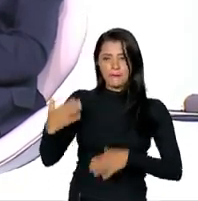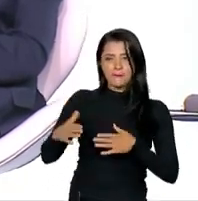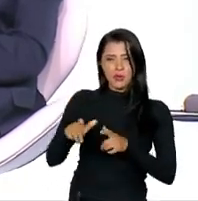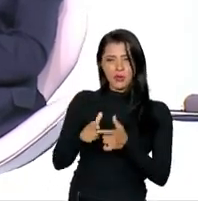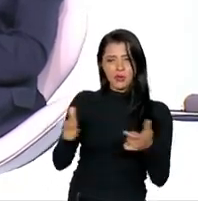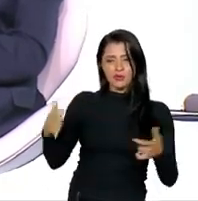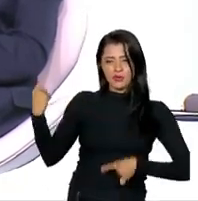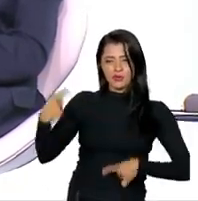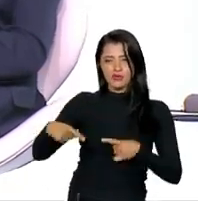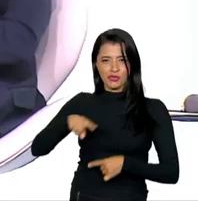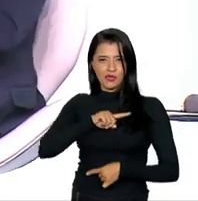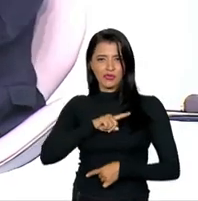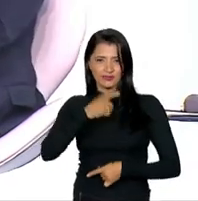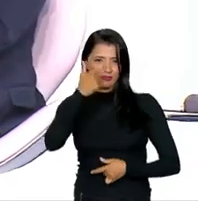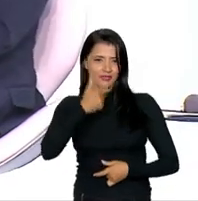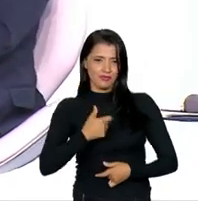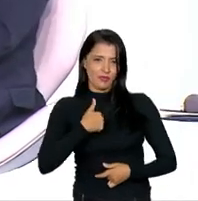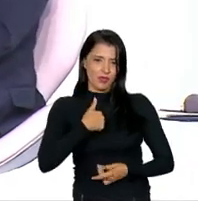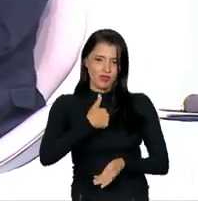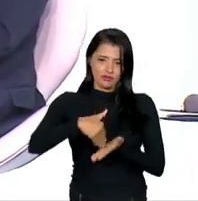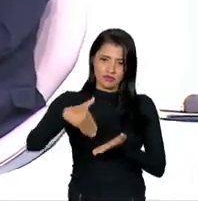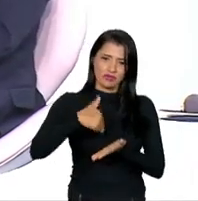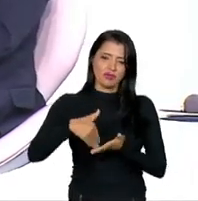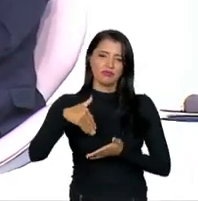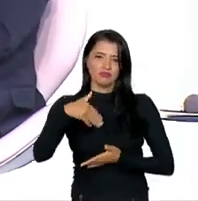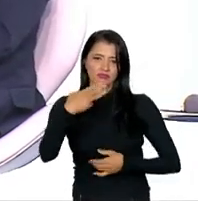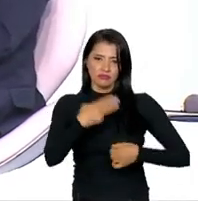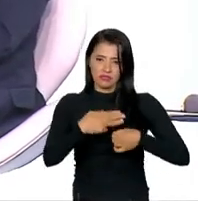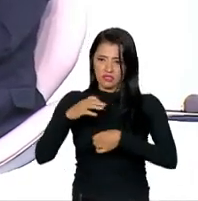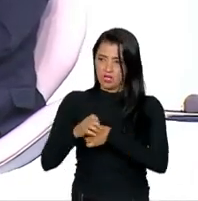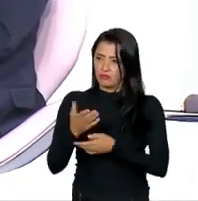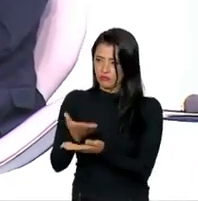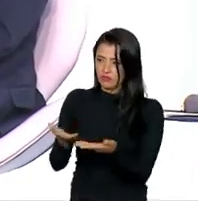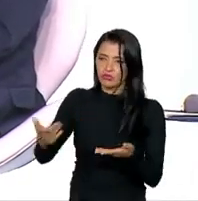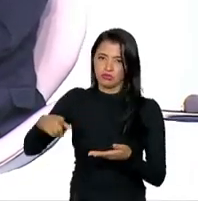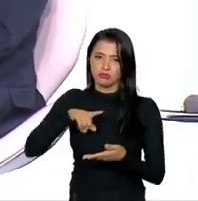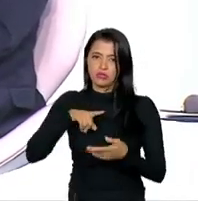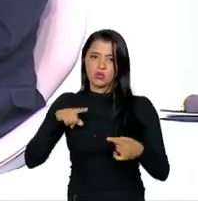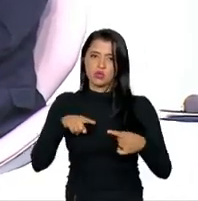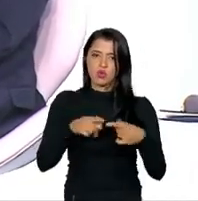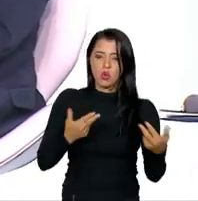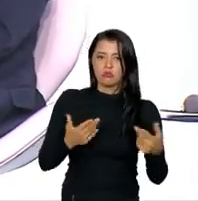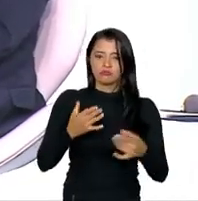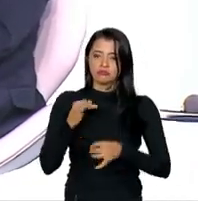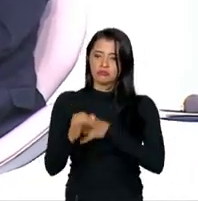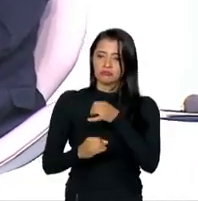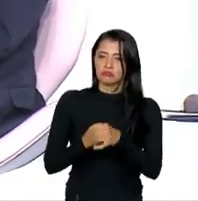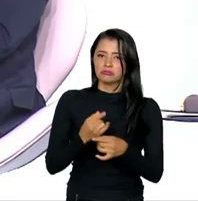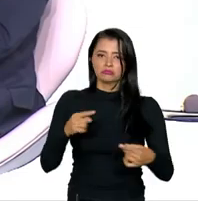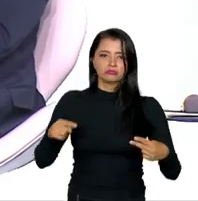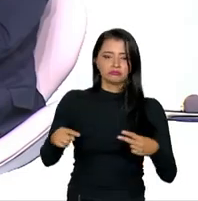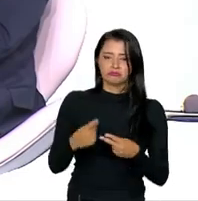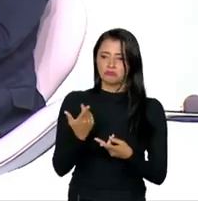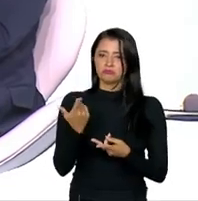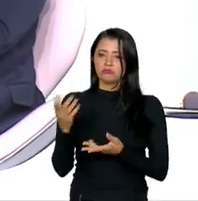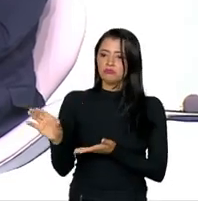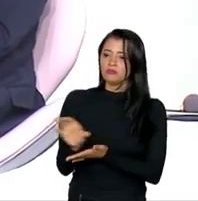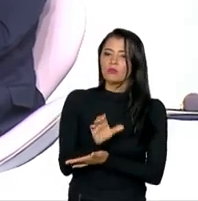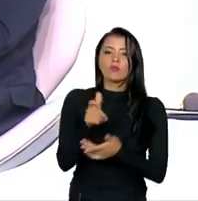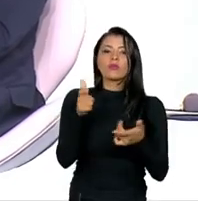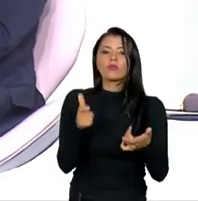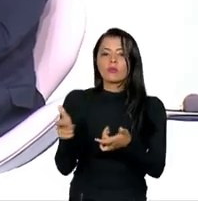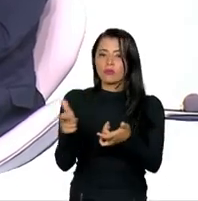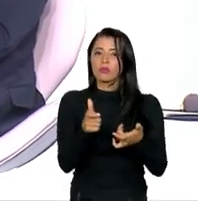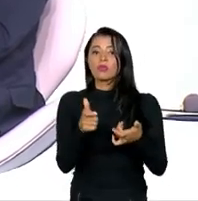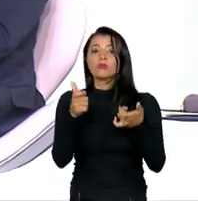políticas aqui, enquanto secretário municipal e secretário de Estado, está nessa direção. Desde a conectividade, desde direcionar um recurso